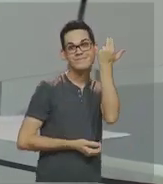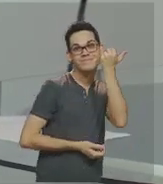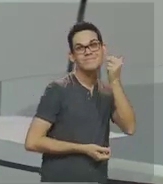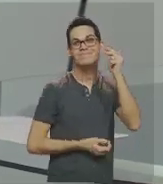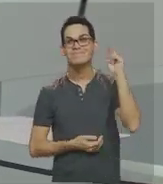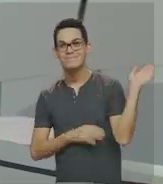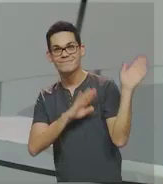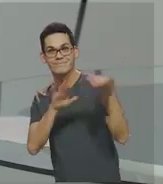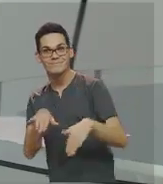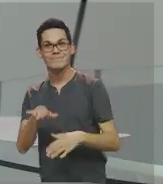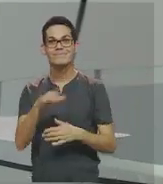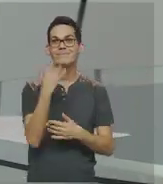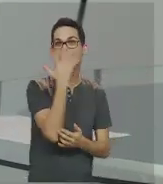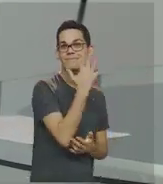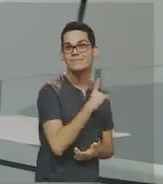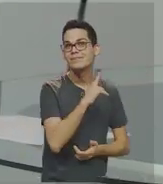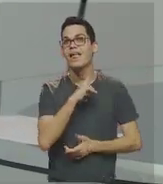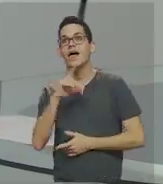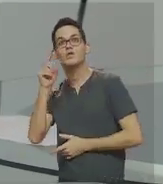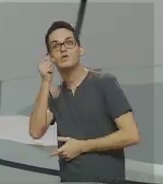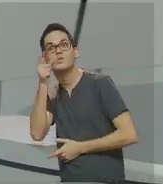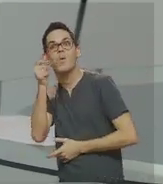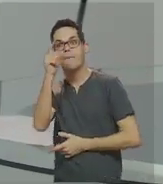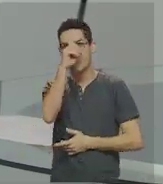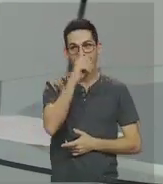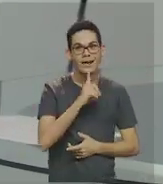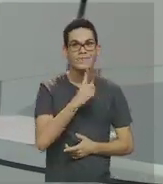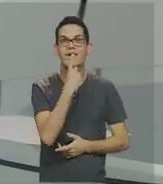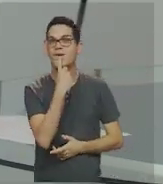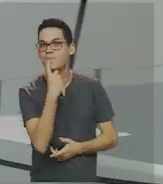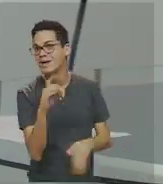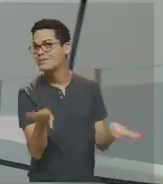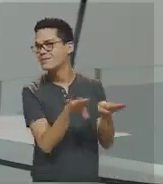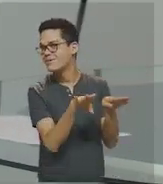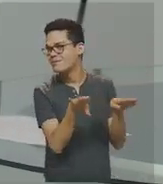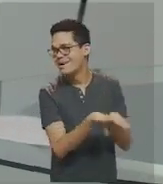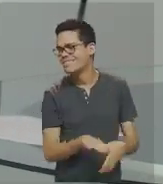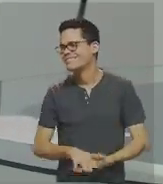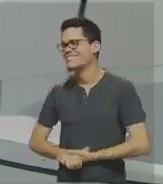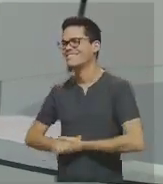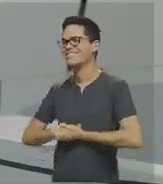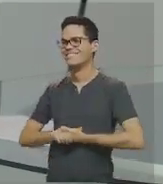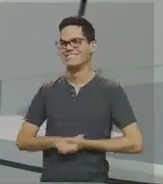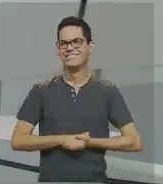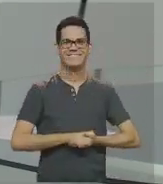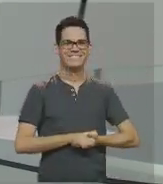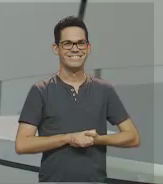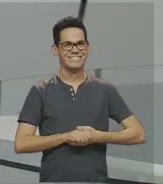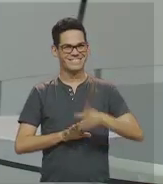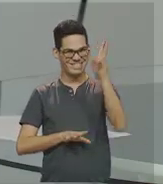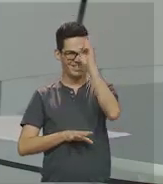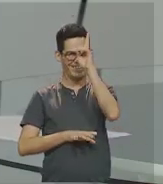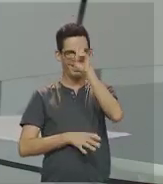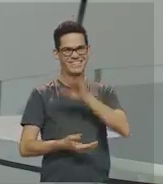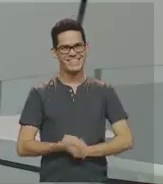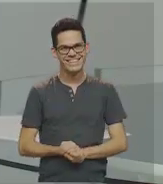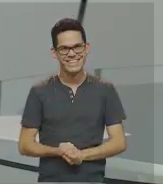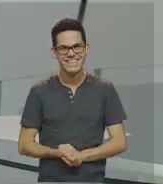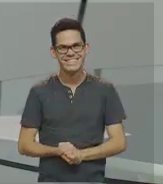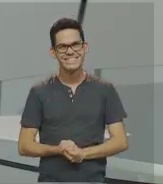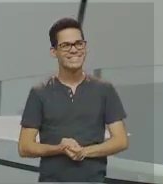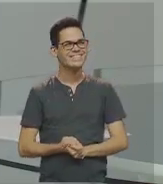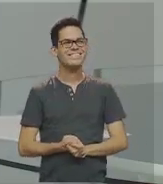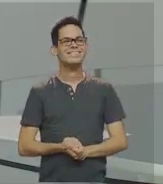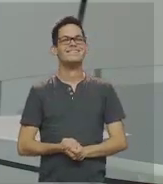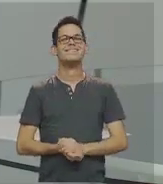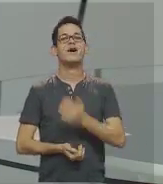Coelhinho da Páscoa, que cor eles têm? Azul, amarelo, vermelho também. Relembrado, né, gente? Então aí, a